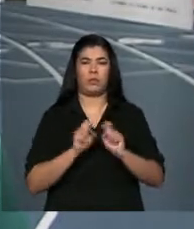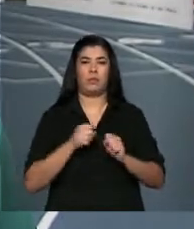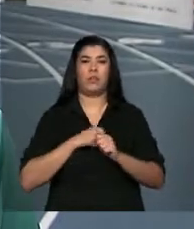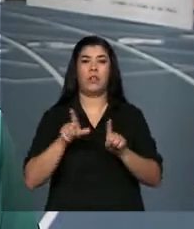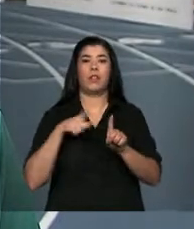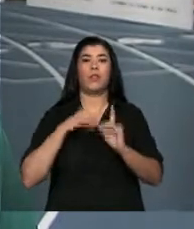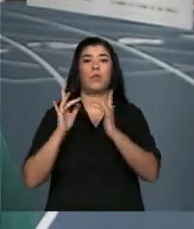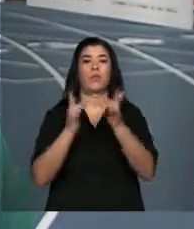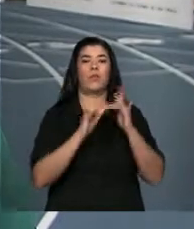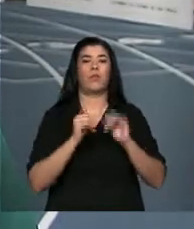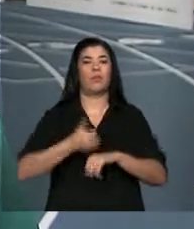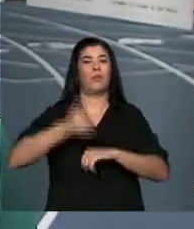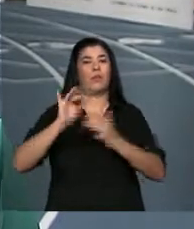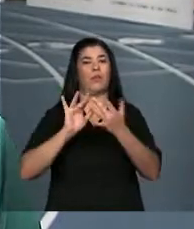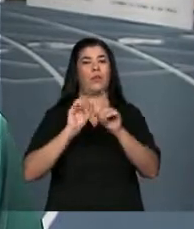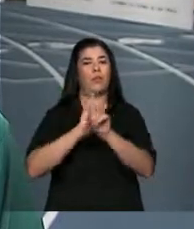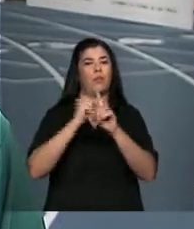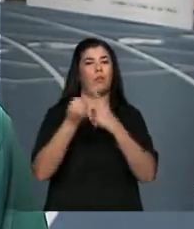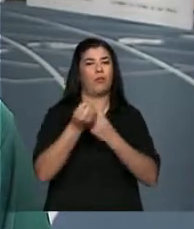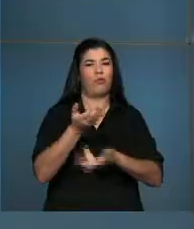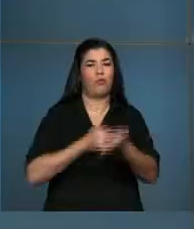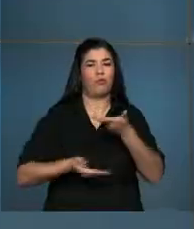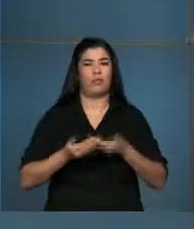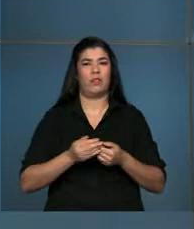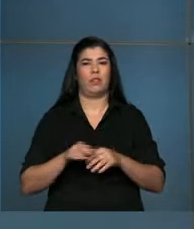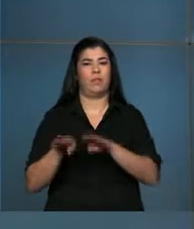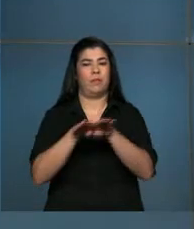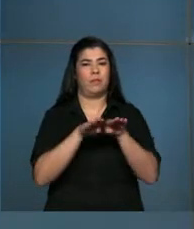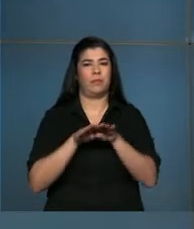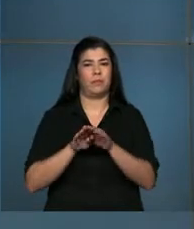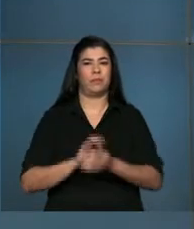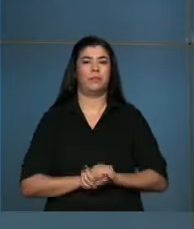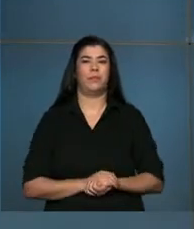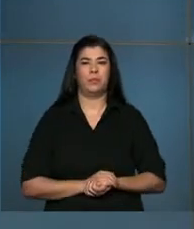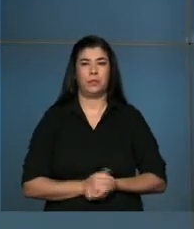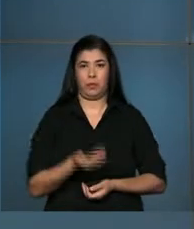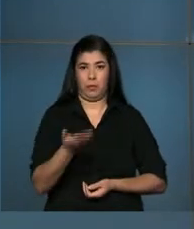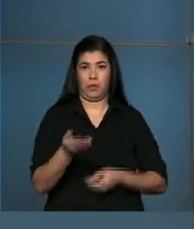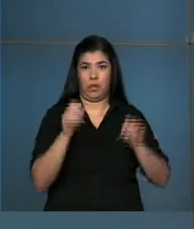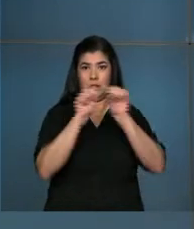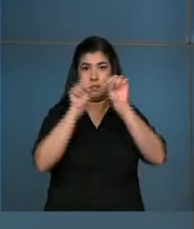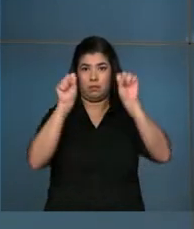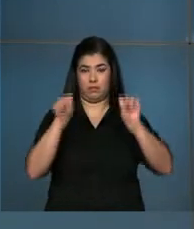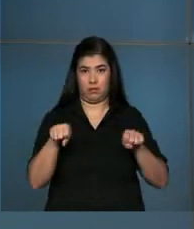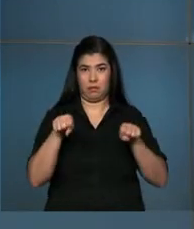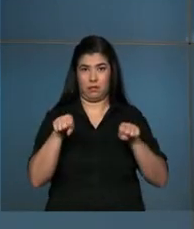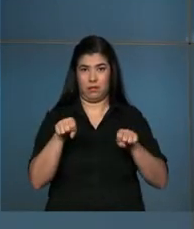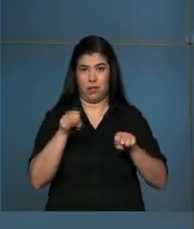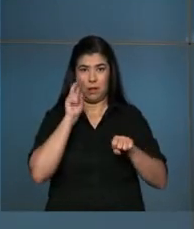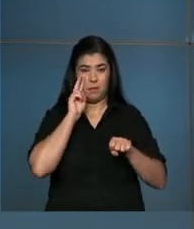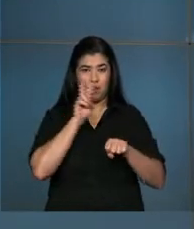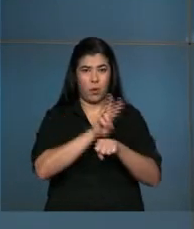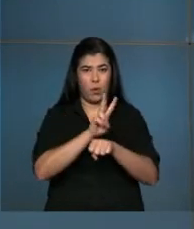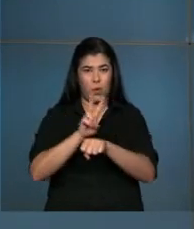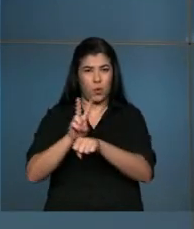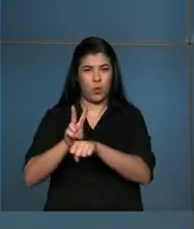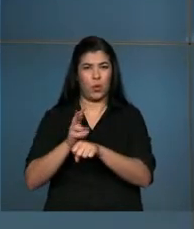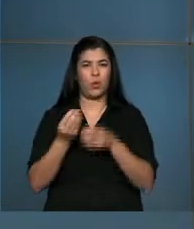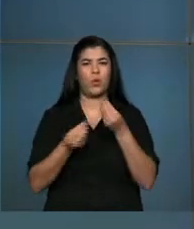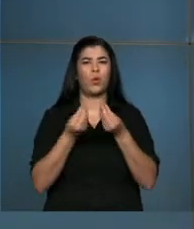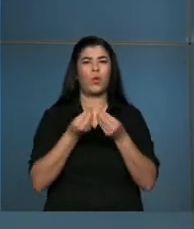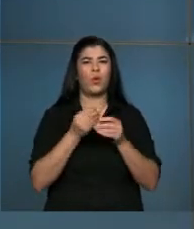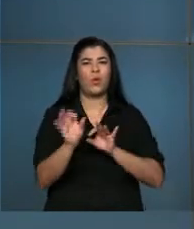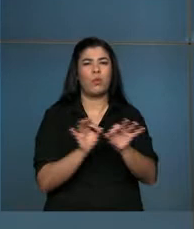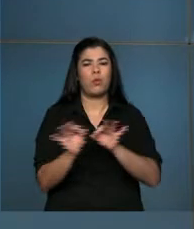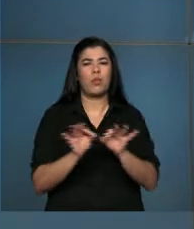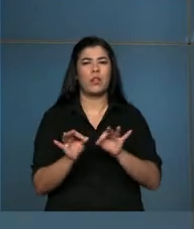sendo executado paralelamente. Um sistema monitora de perto o andamento das obras dos Jogos no